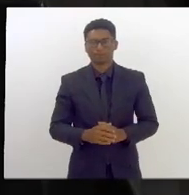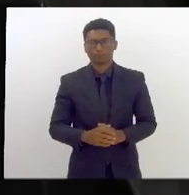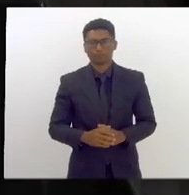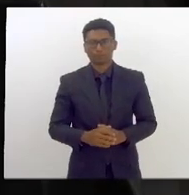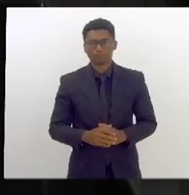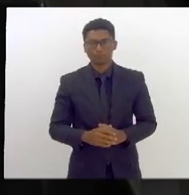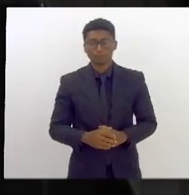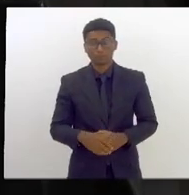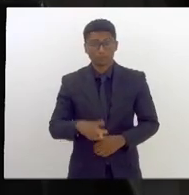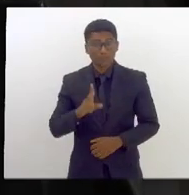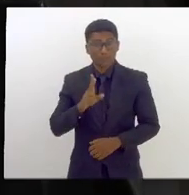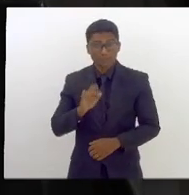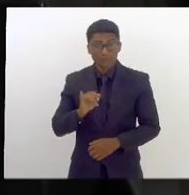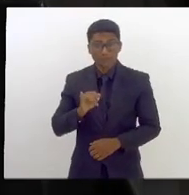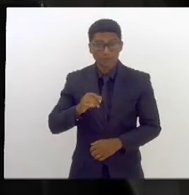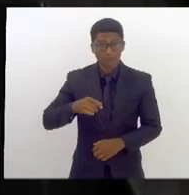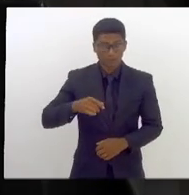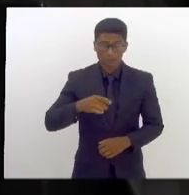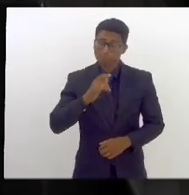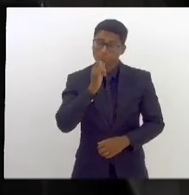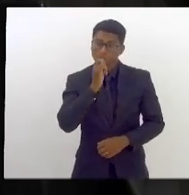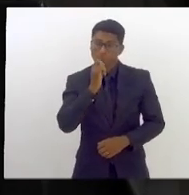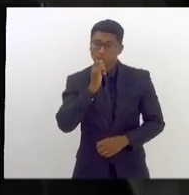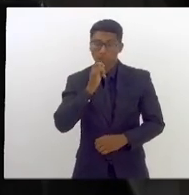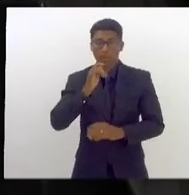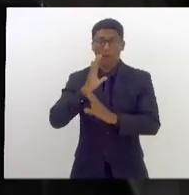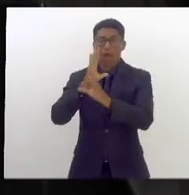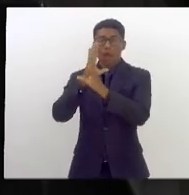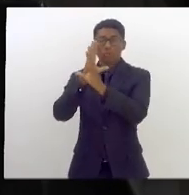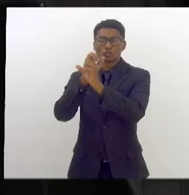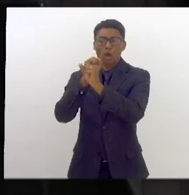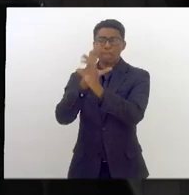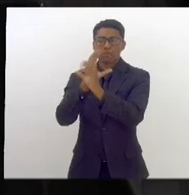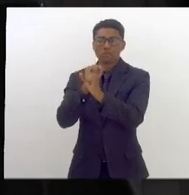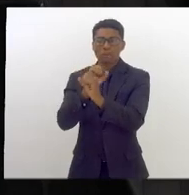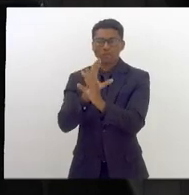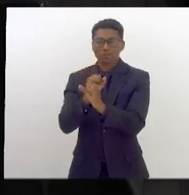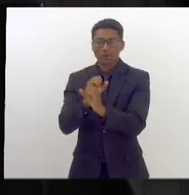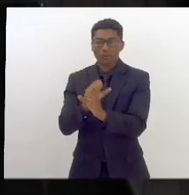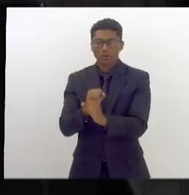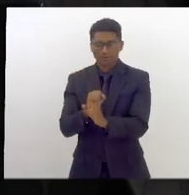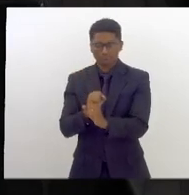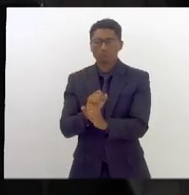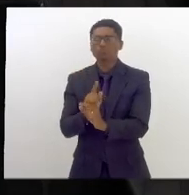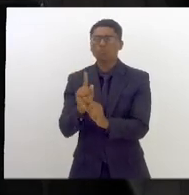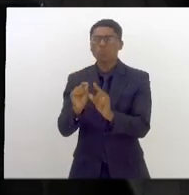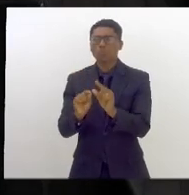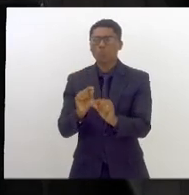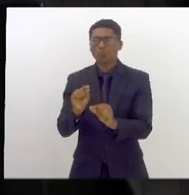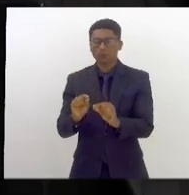se nós somarmos o que o estado gasta